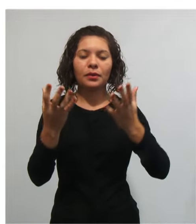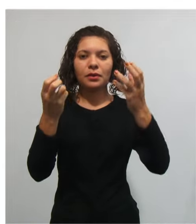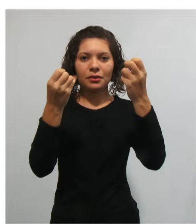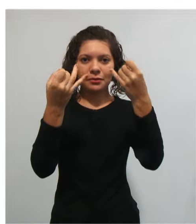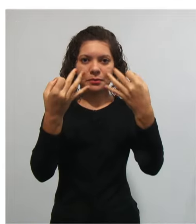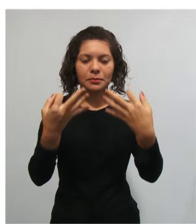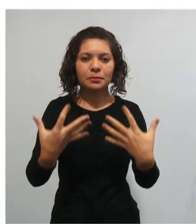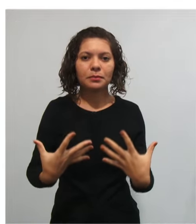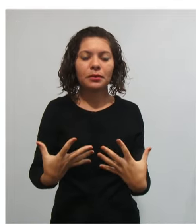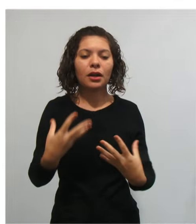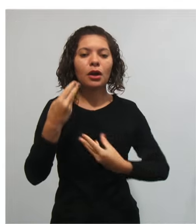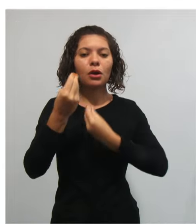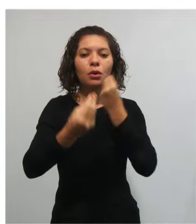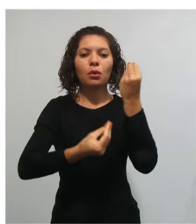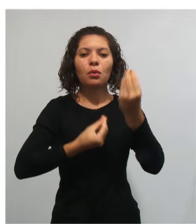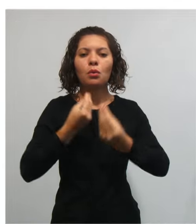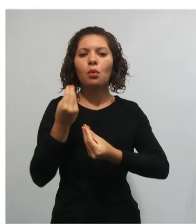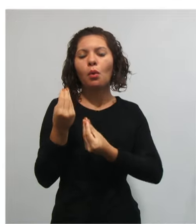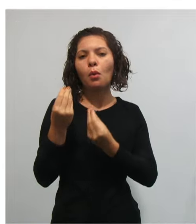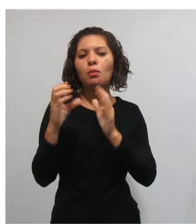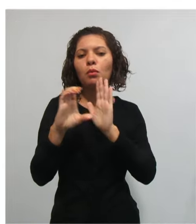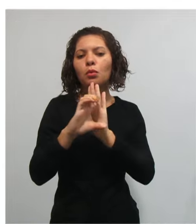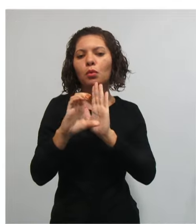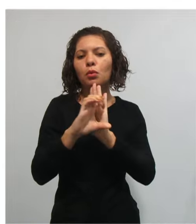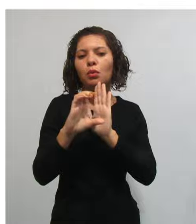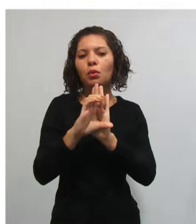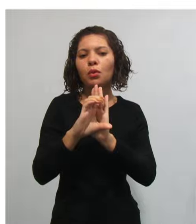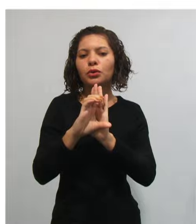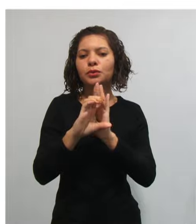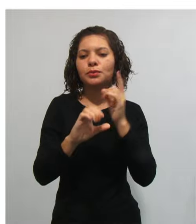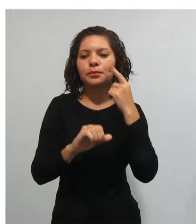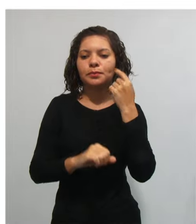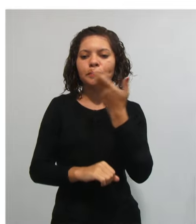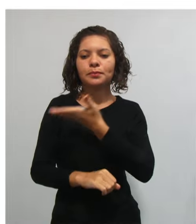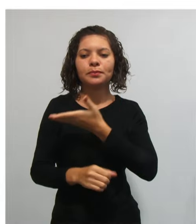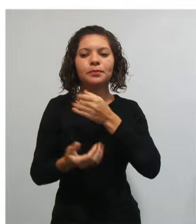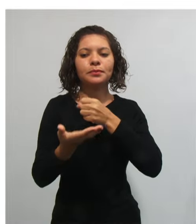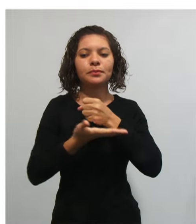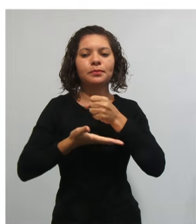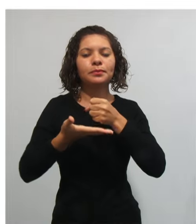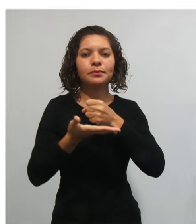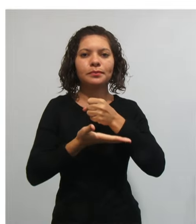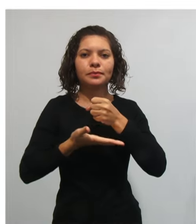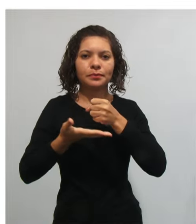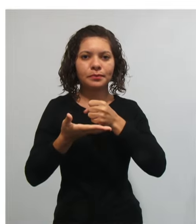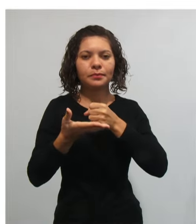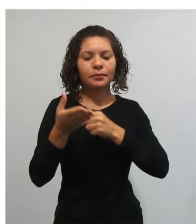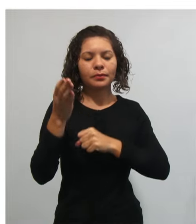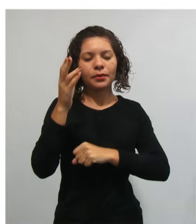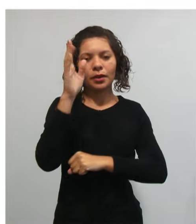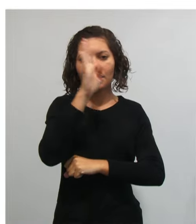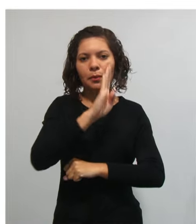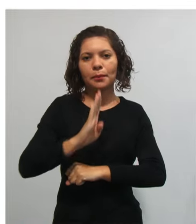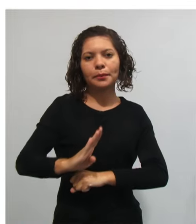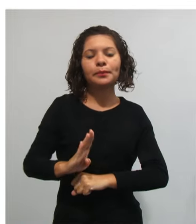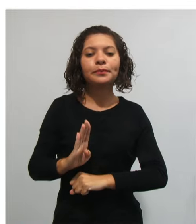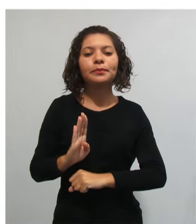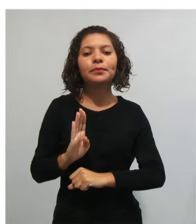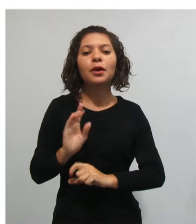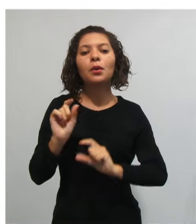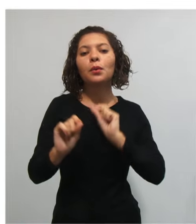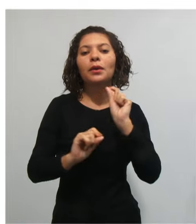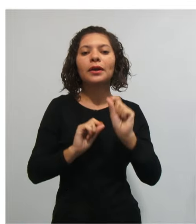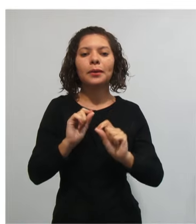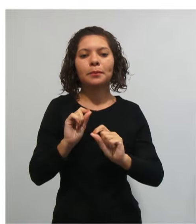explicando também como é que se dá a composição desse código que aparece na bncc o primeiro código que